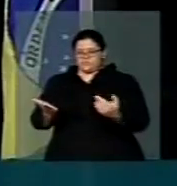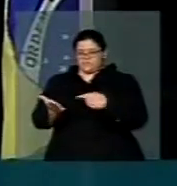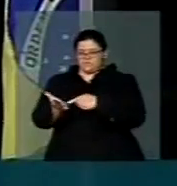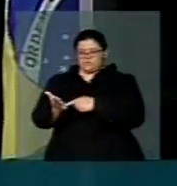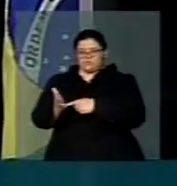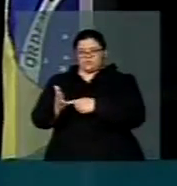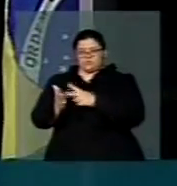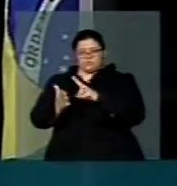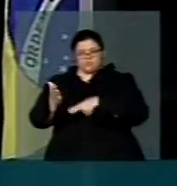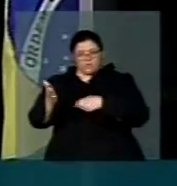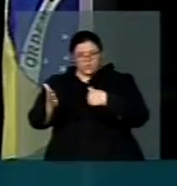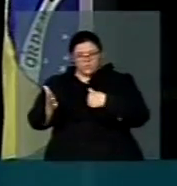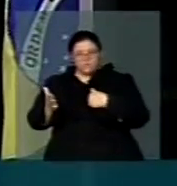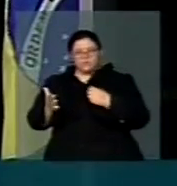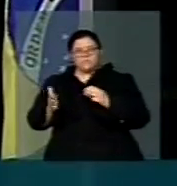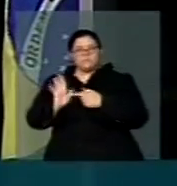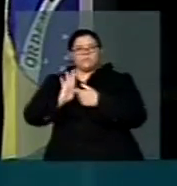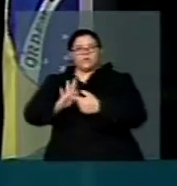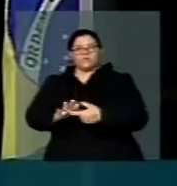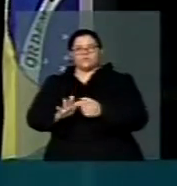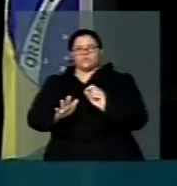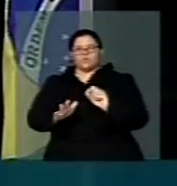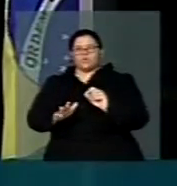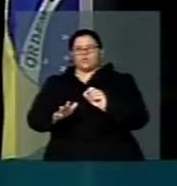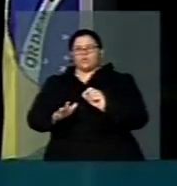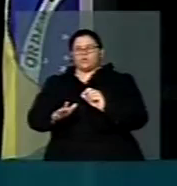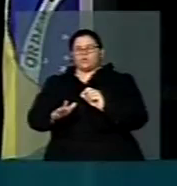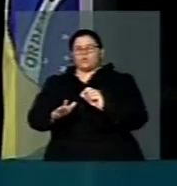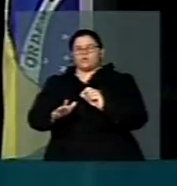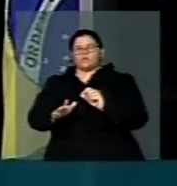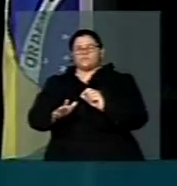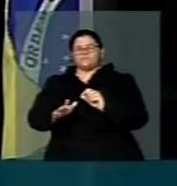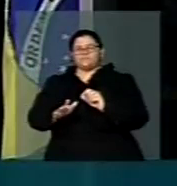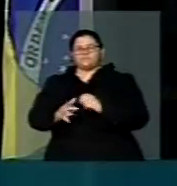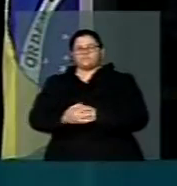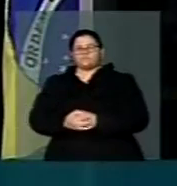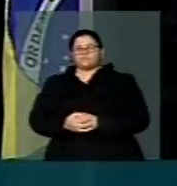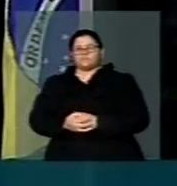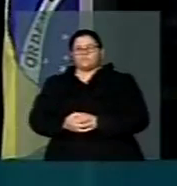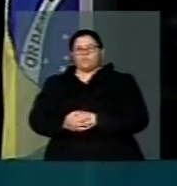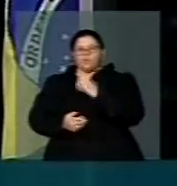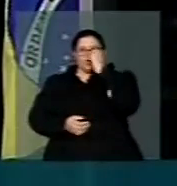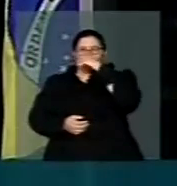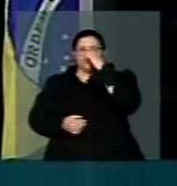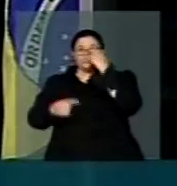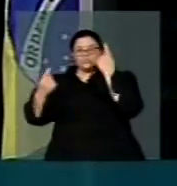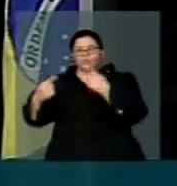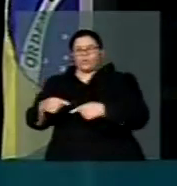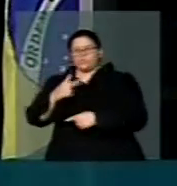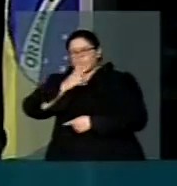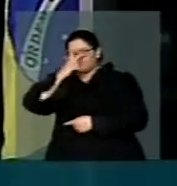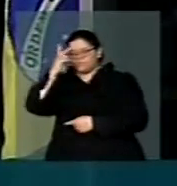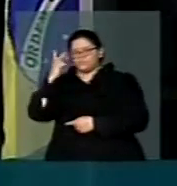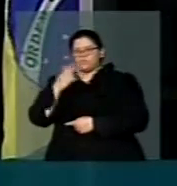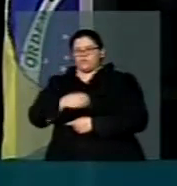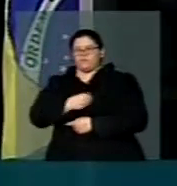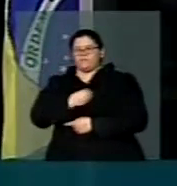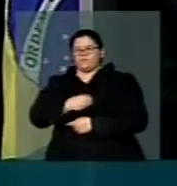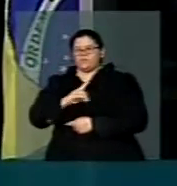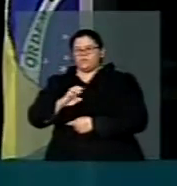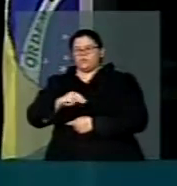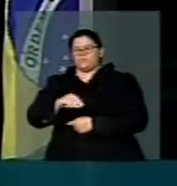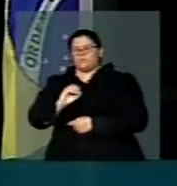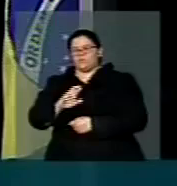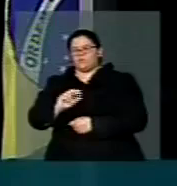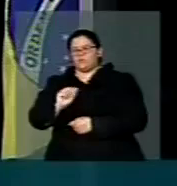expressão, à liberdade religiosa, à de imprensa e, sobretudo, contra a própria